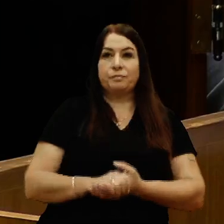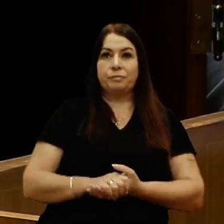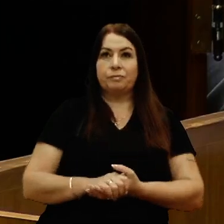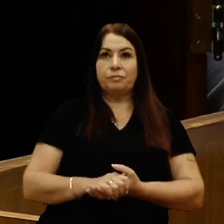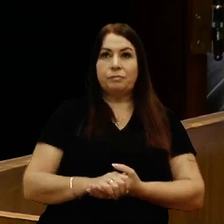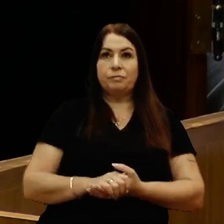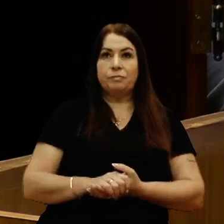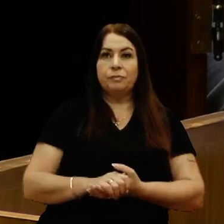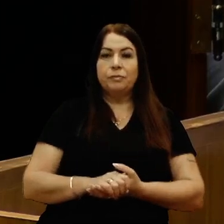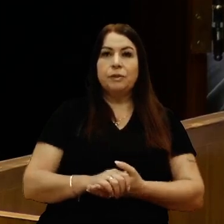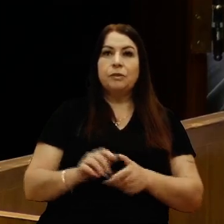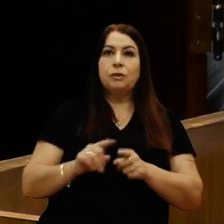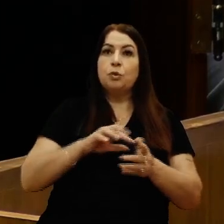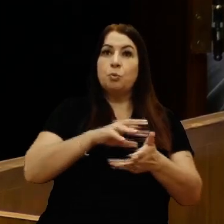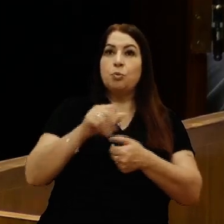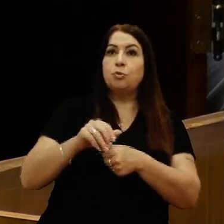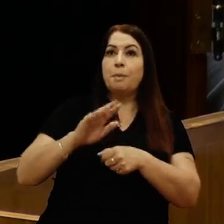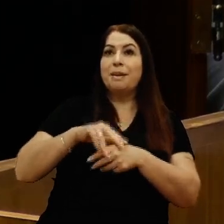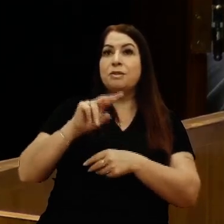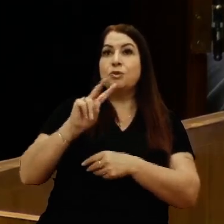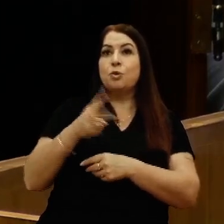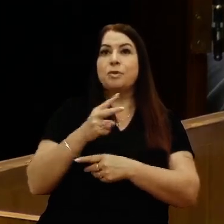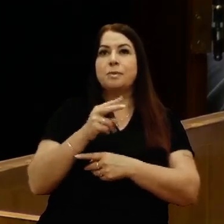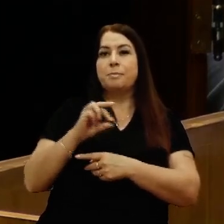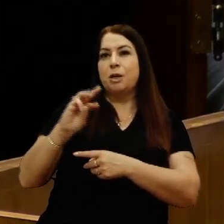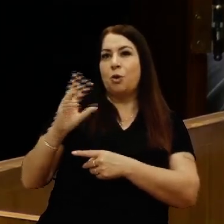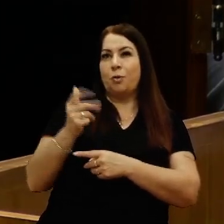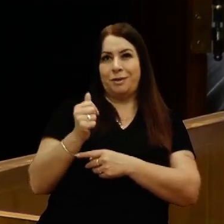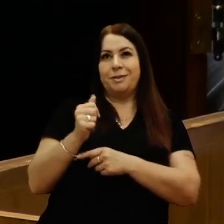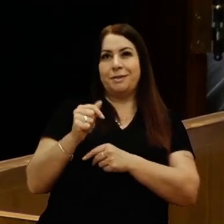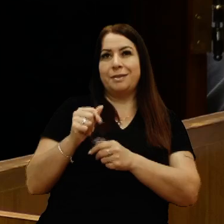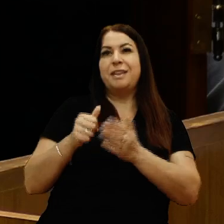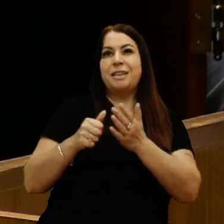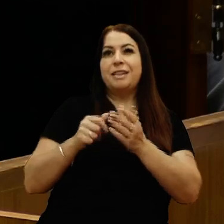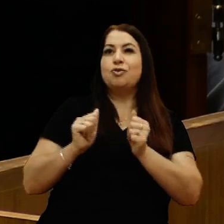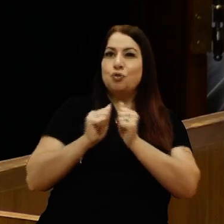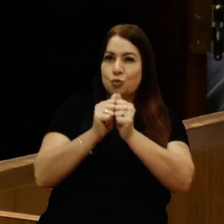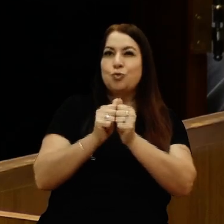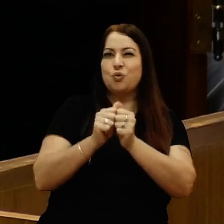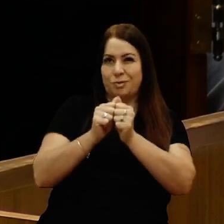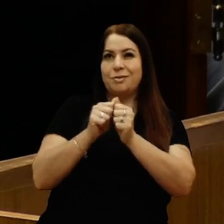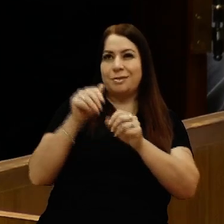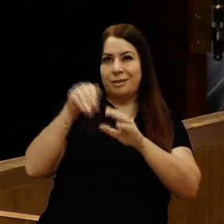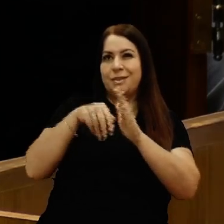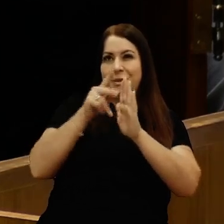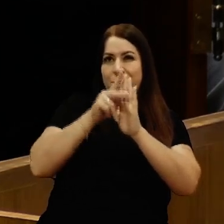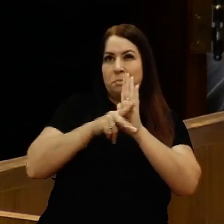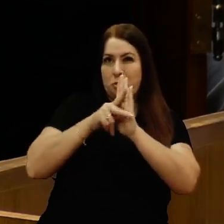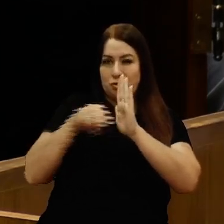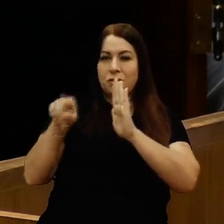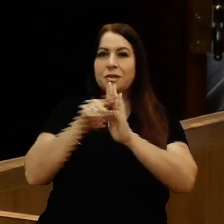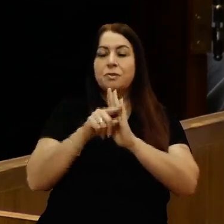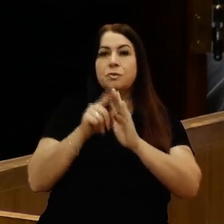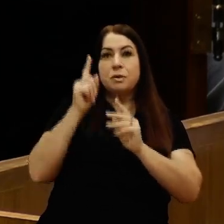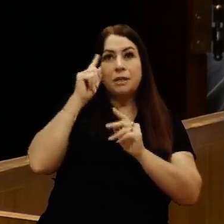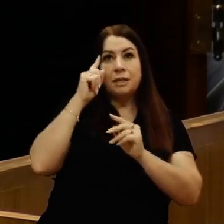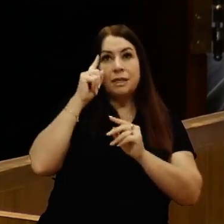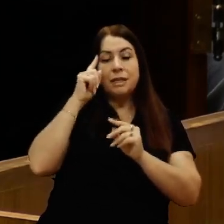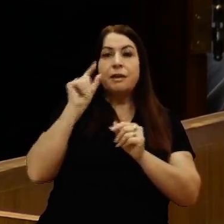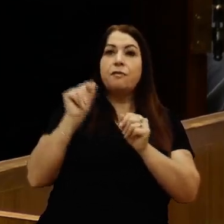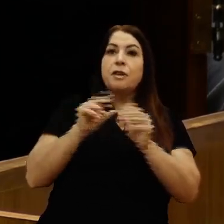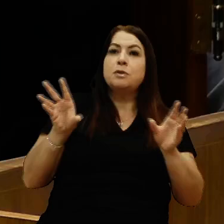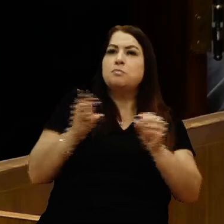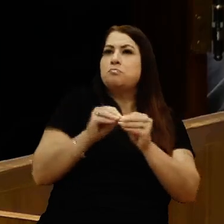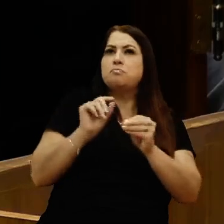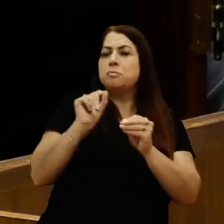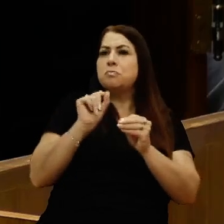No mundo, a gente tem mais de 2 milhões de crianças e adolescentes filiados a esses projetos. E o que a gente, em suma, realiza nesses